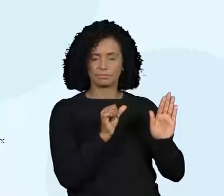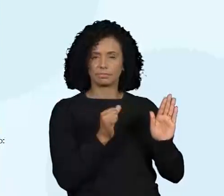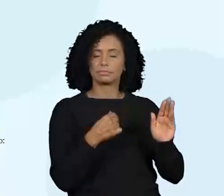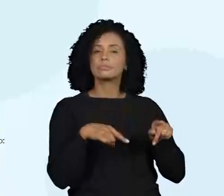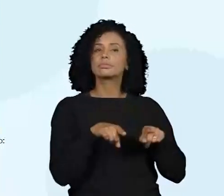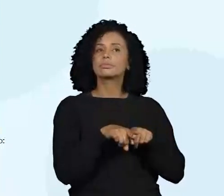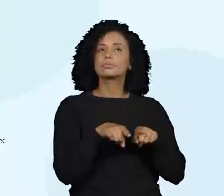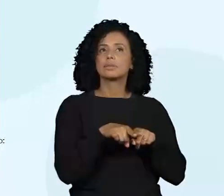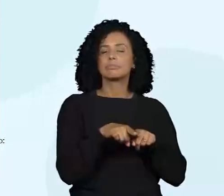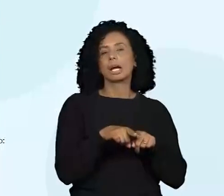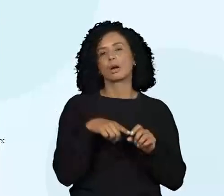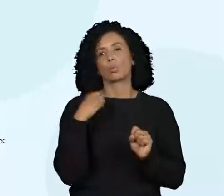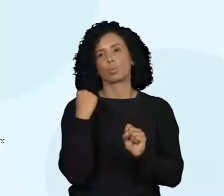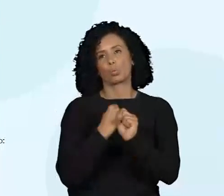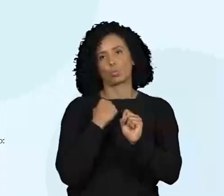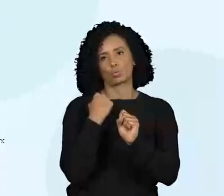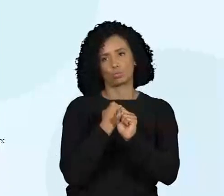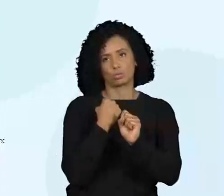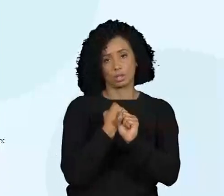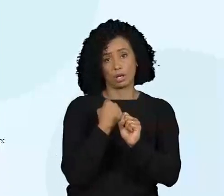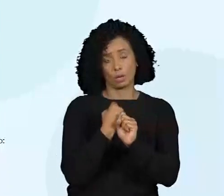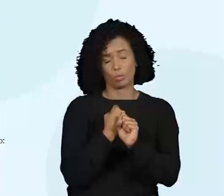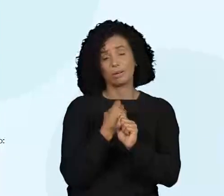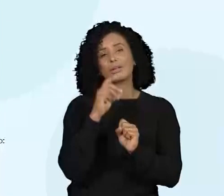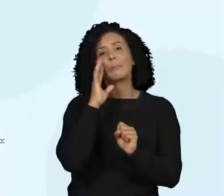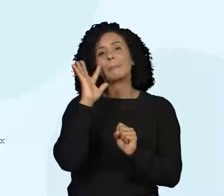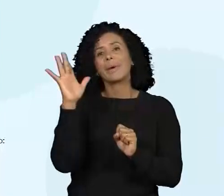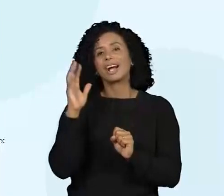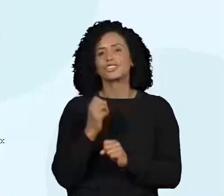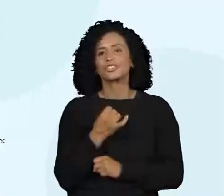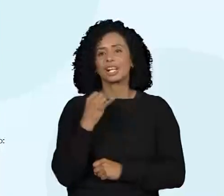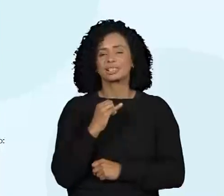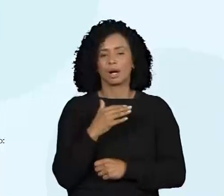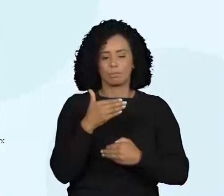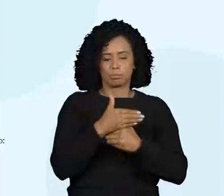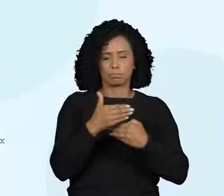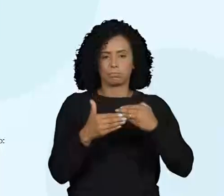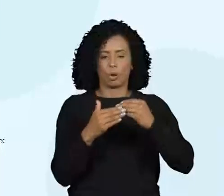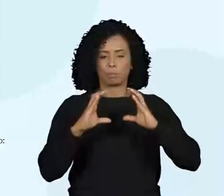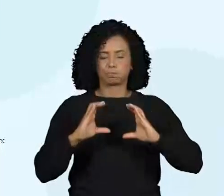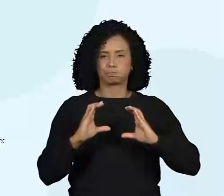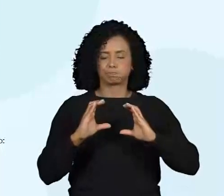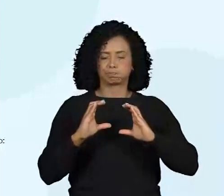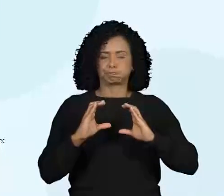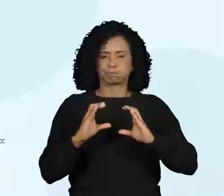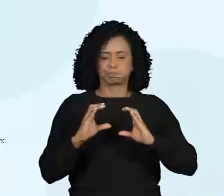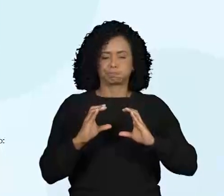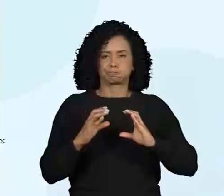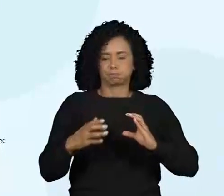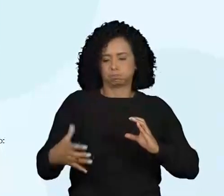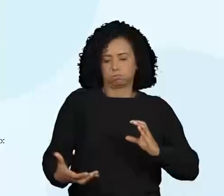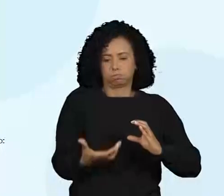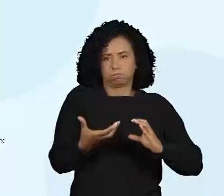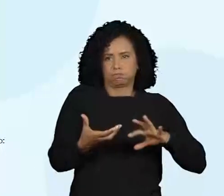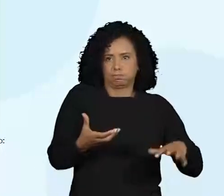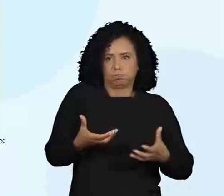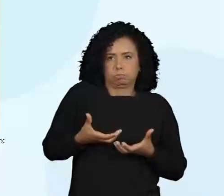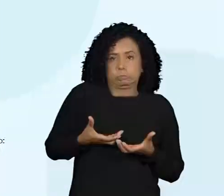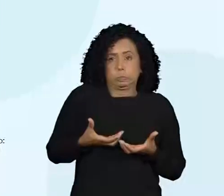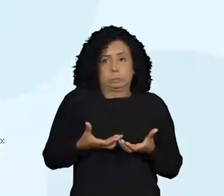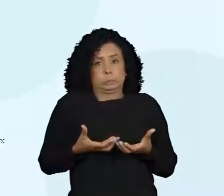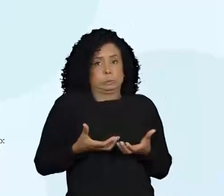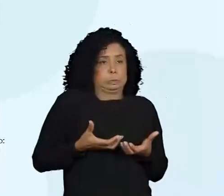realizações de construções. Imagina levar tudo que é da construção na mão, sem um transporte. Atravessar